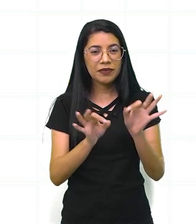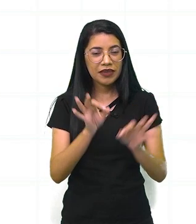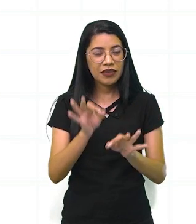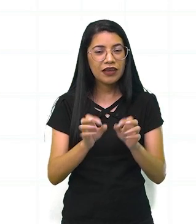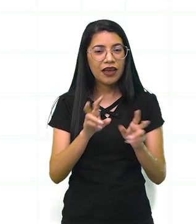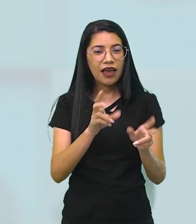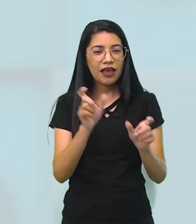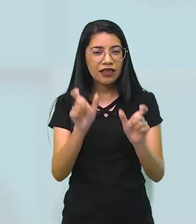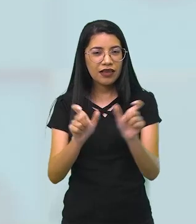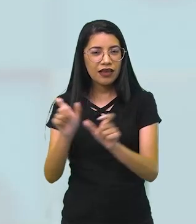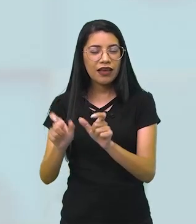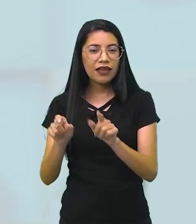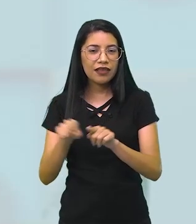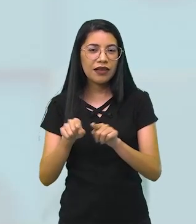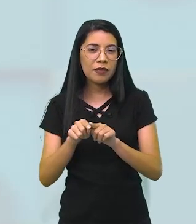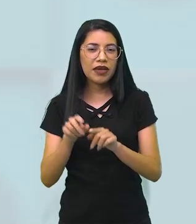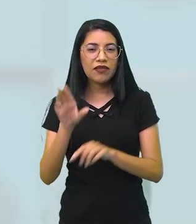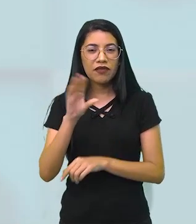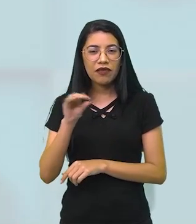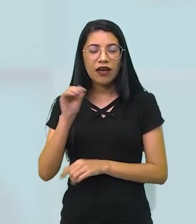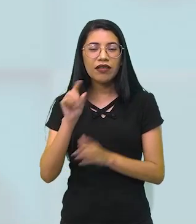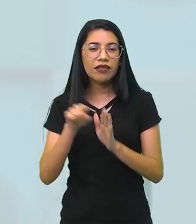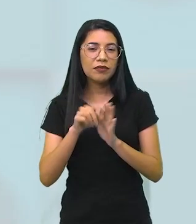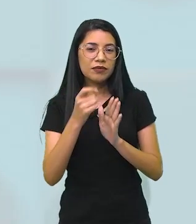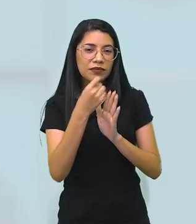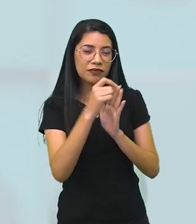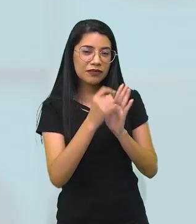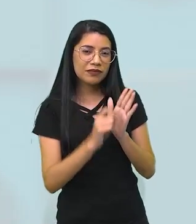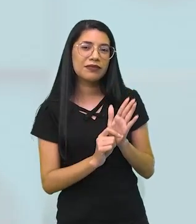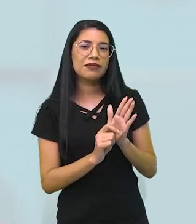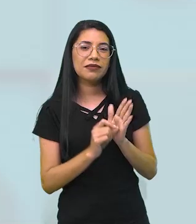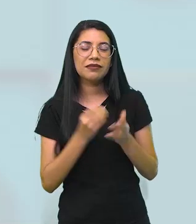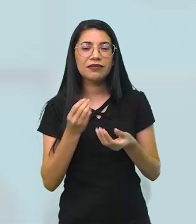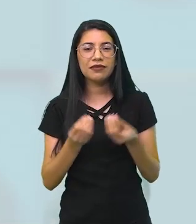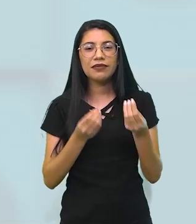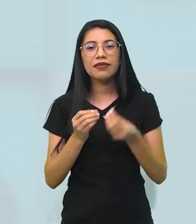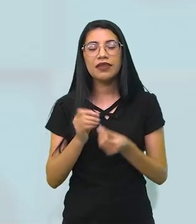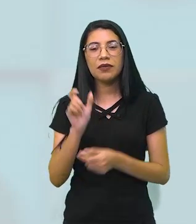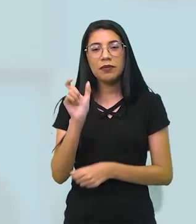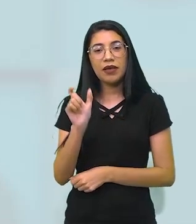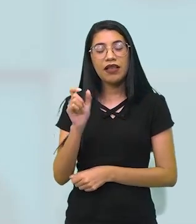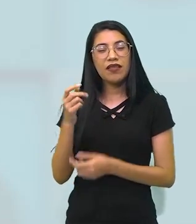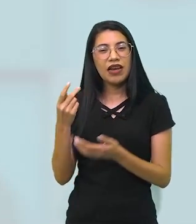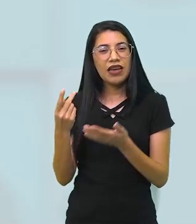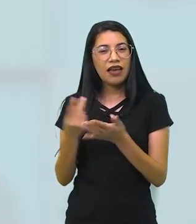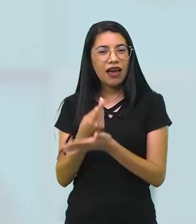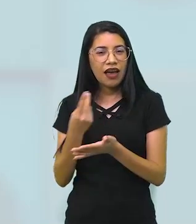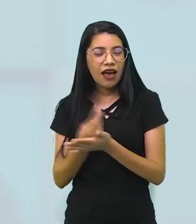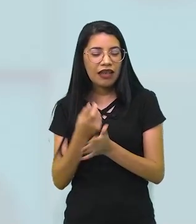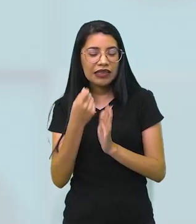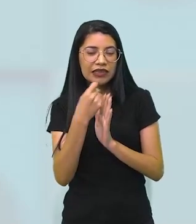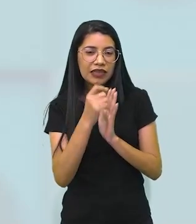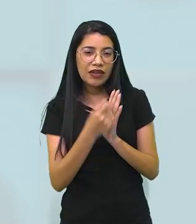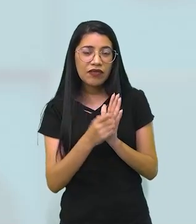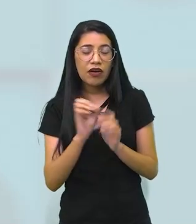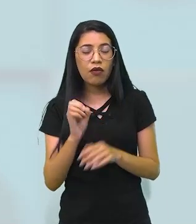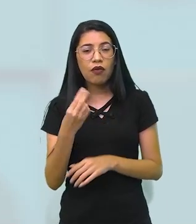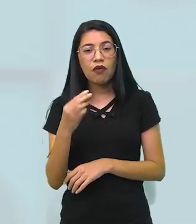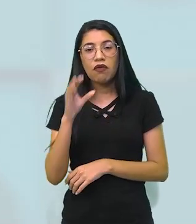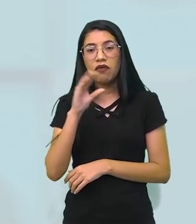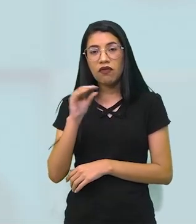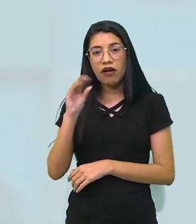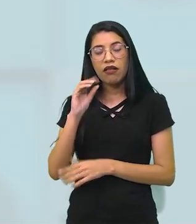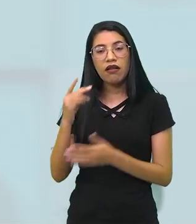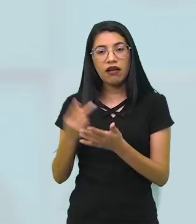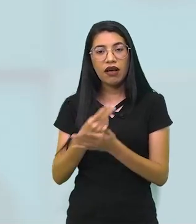falantes ou quem tá escrevendo eh por escrever uma palavra errada por falar de forma errada